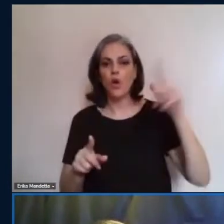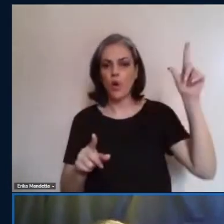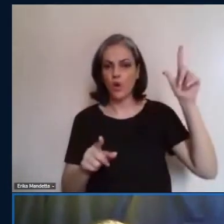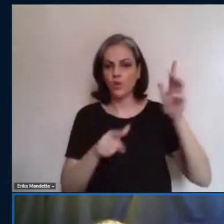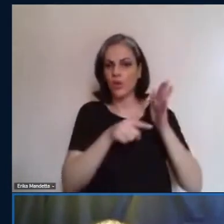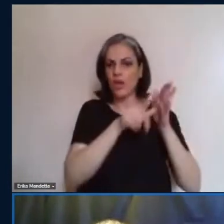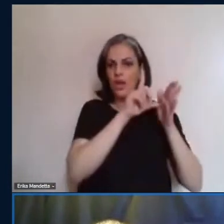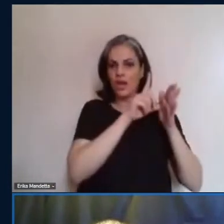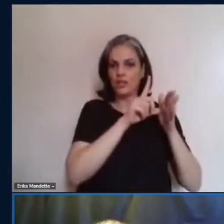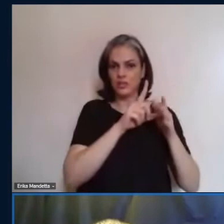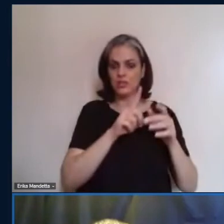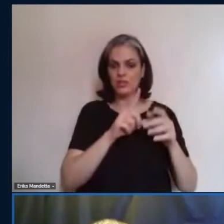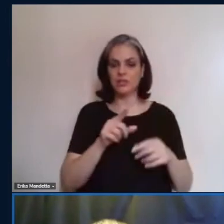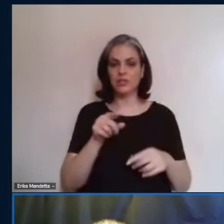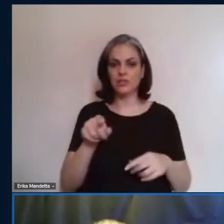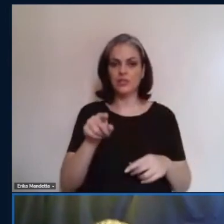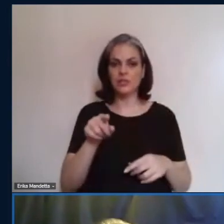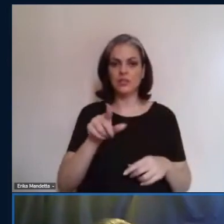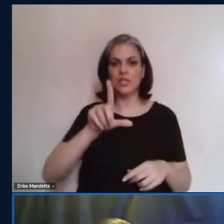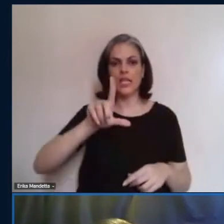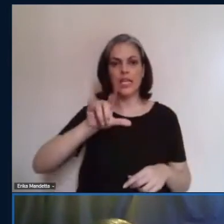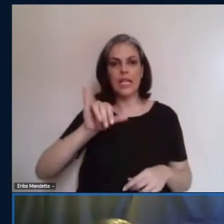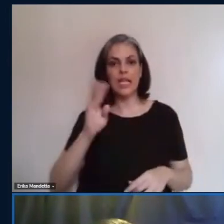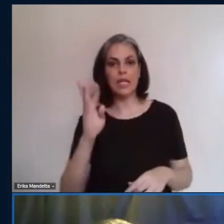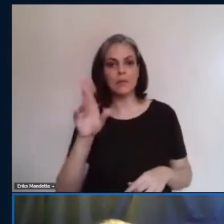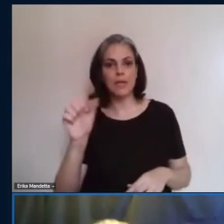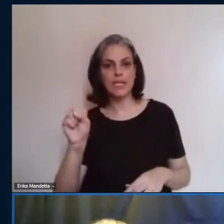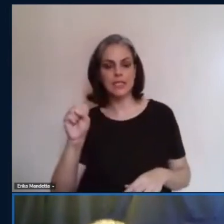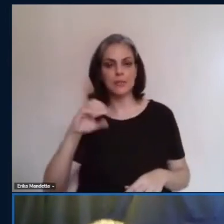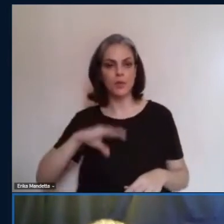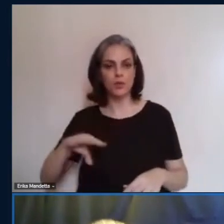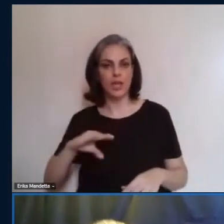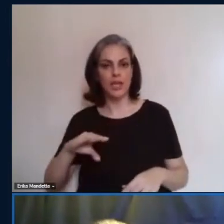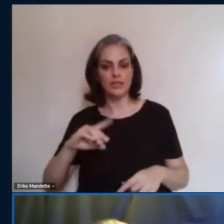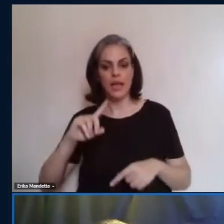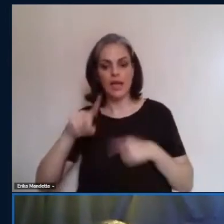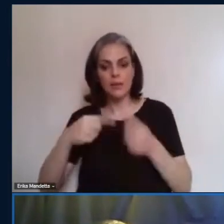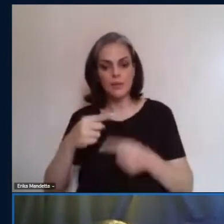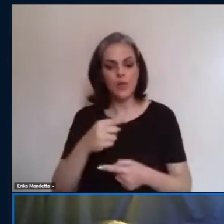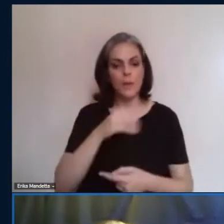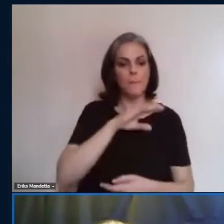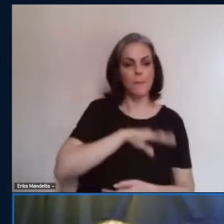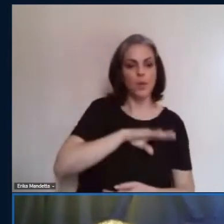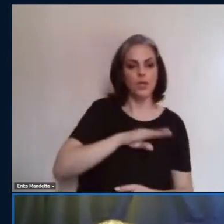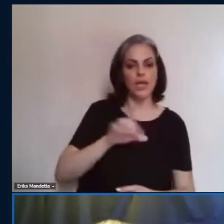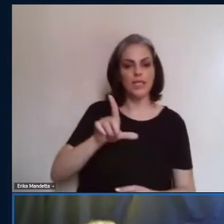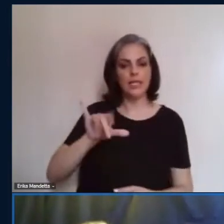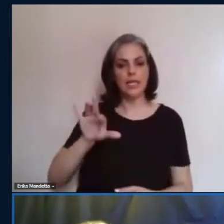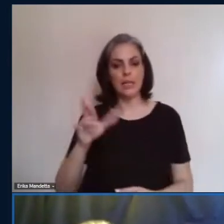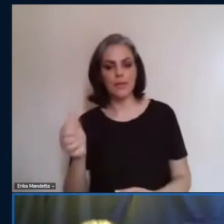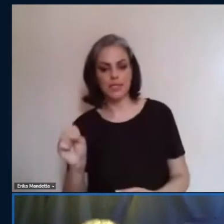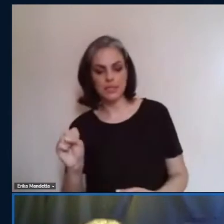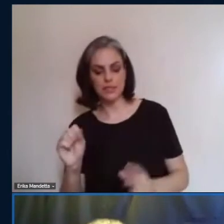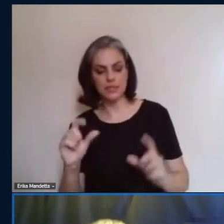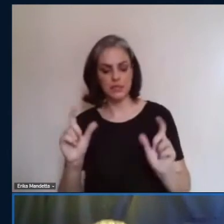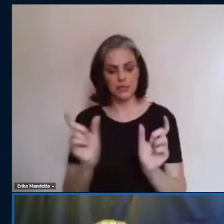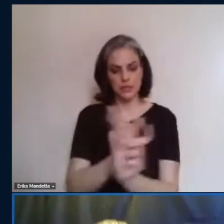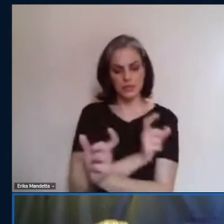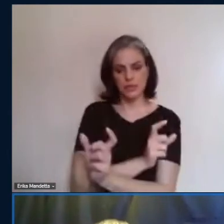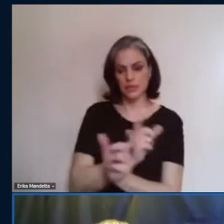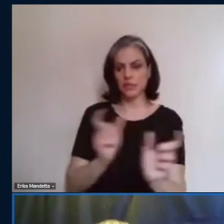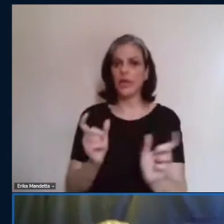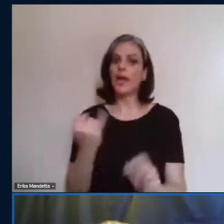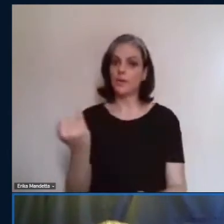então, tem horas que você coloca libras português, outras você coloca português libras, isso é muito importante quando você viu com o